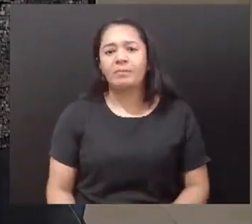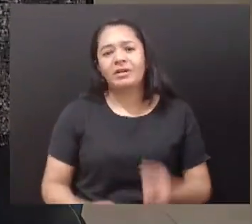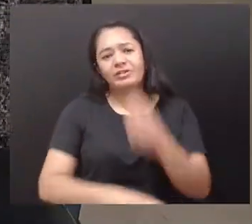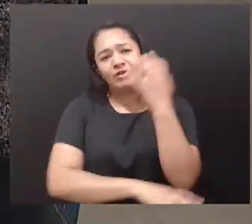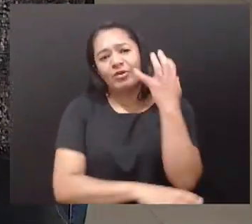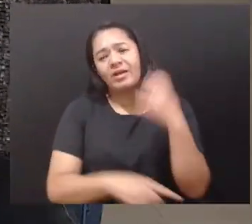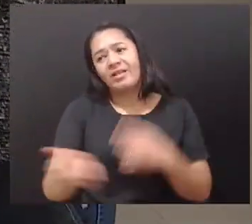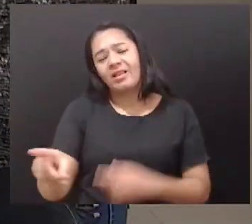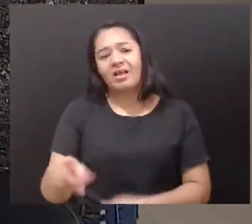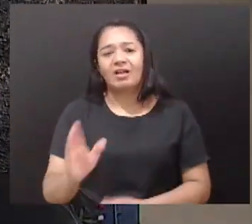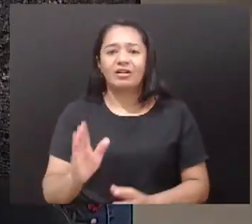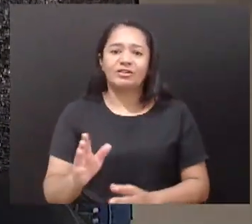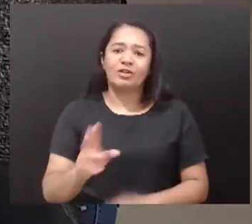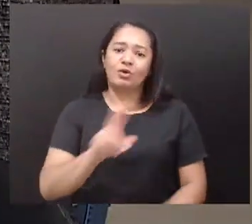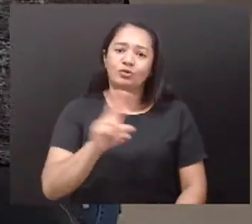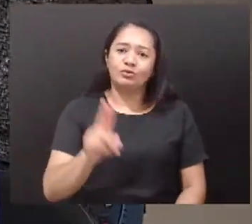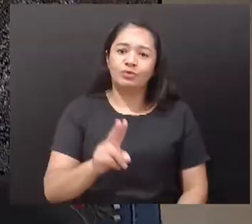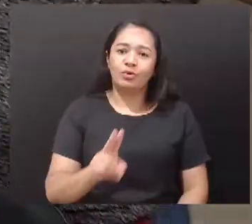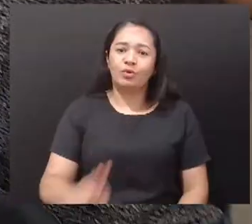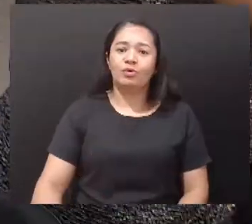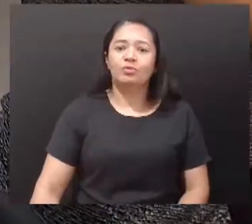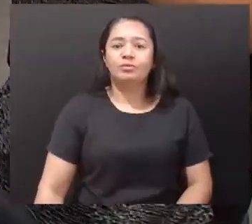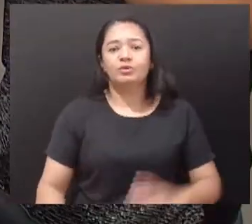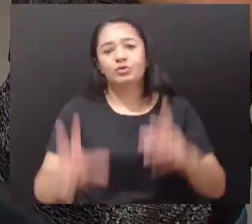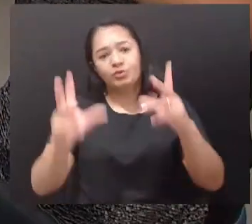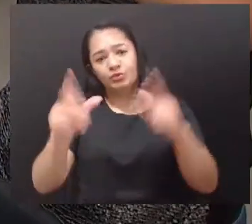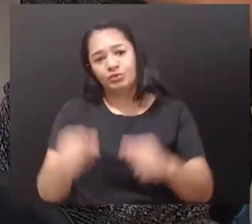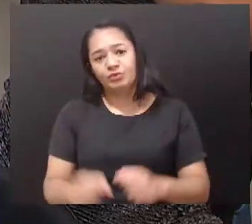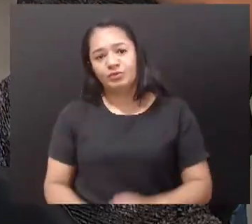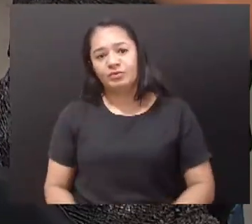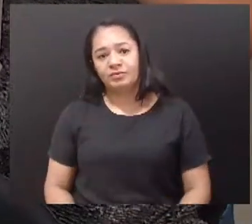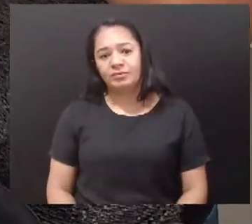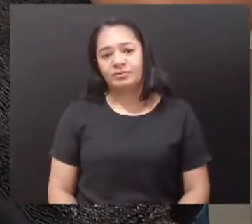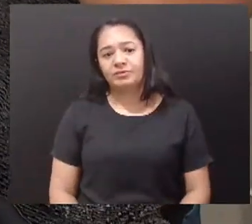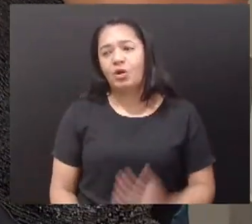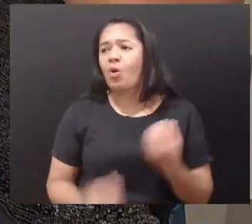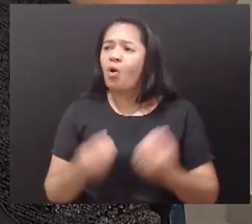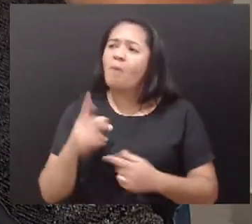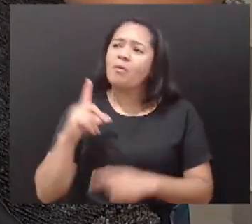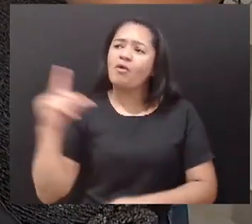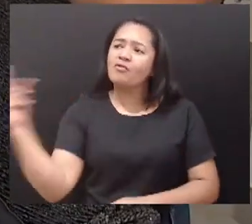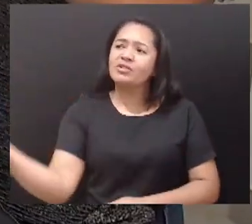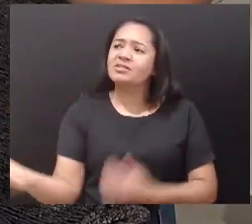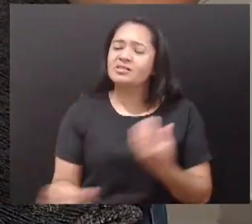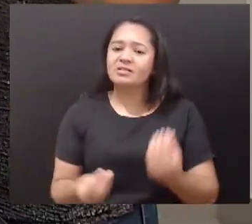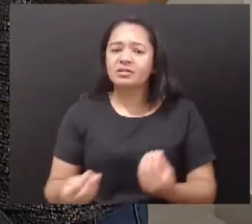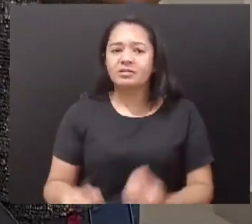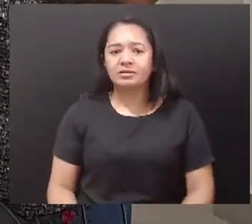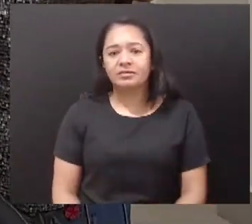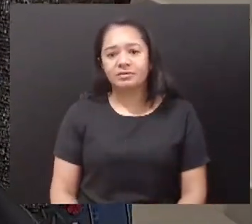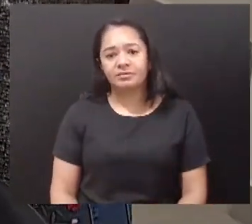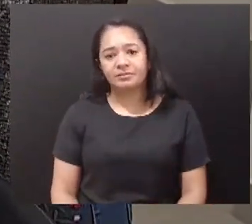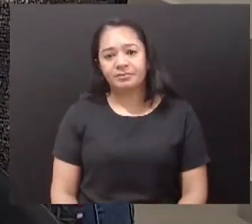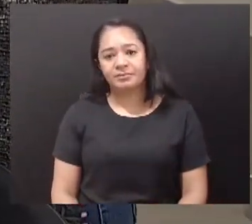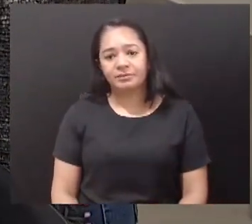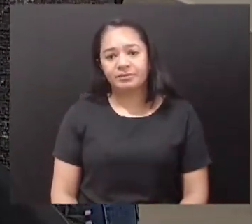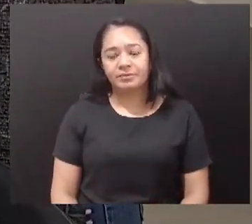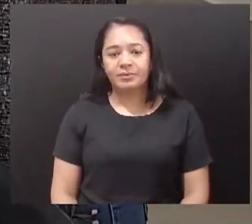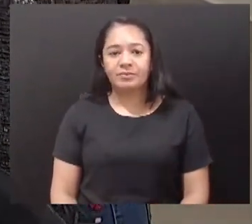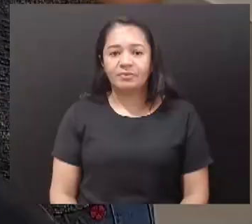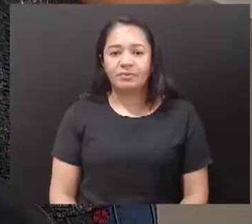o nome, o salão, tudo. E como que eu vou sair dali? E sair, levar o nome, não daria para levar, né? Porque eu falei, não vou sair,